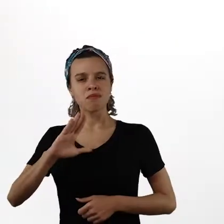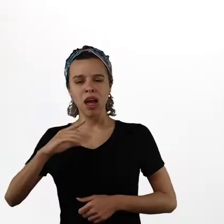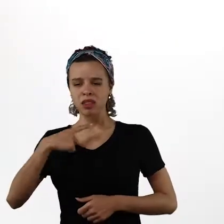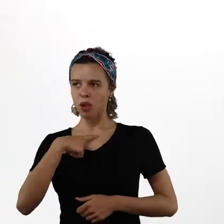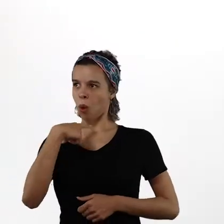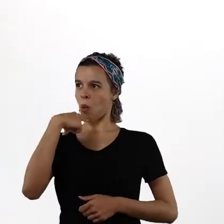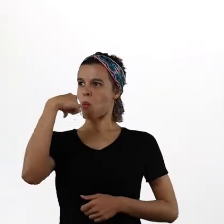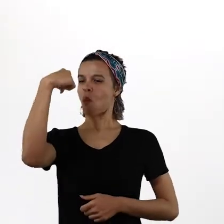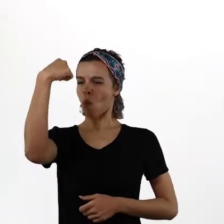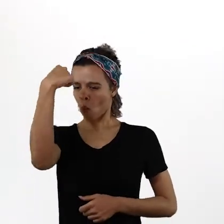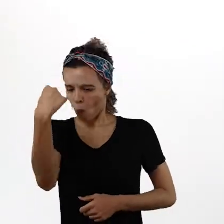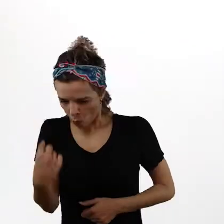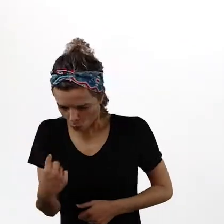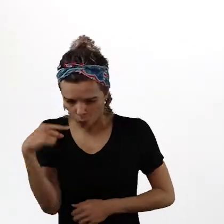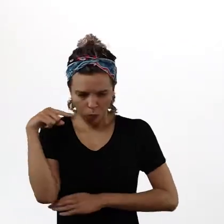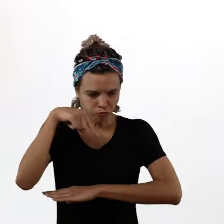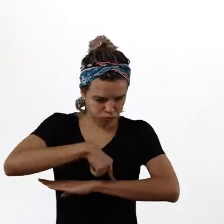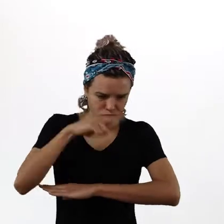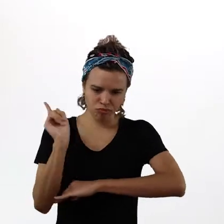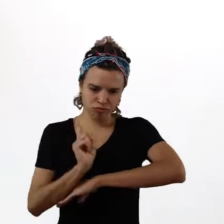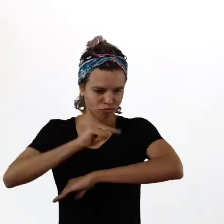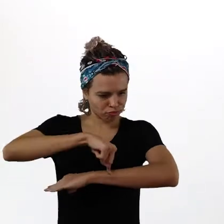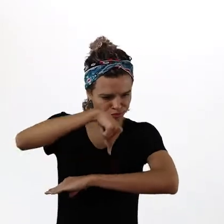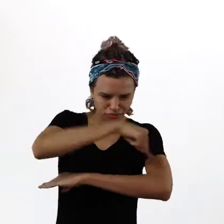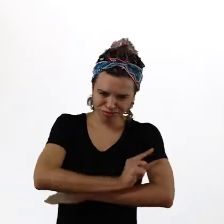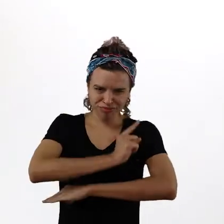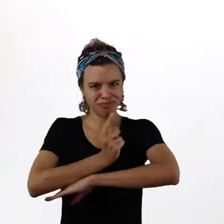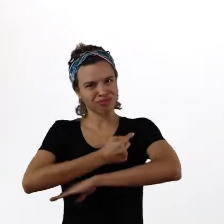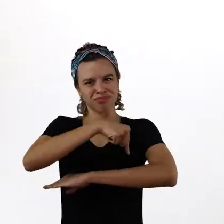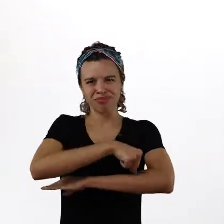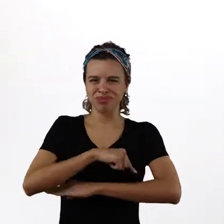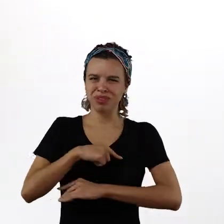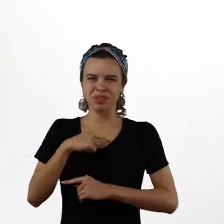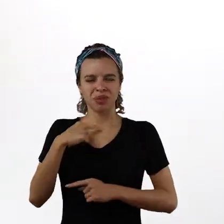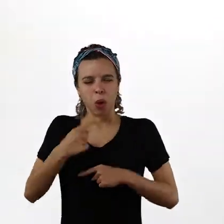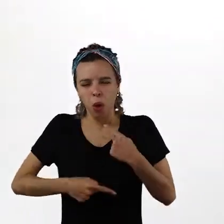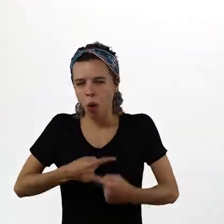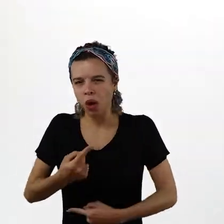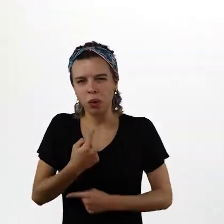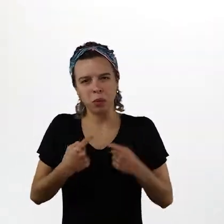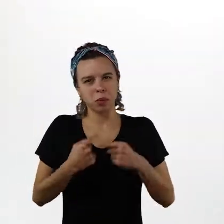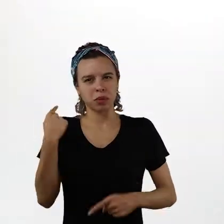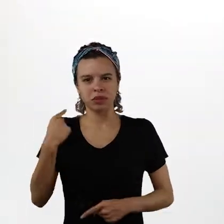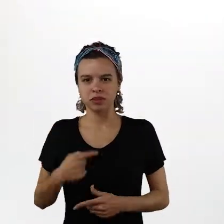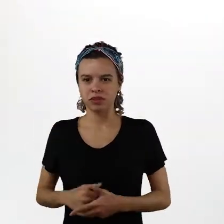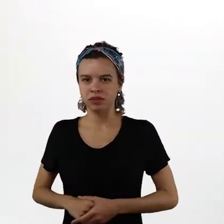Mas eu tenho pontas afiadas, disse a parte que falta, e não tenho forma para rolar.